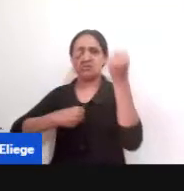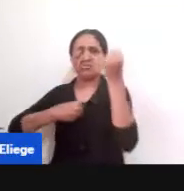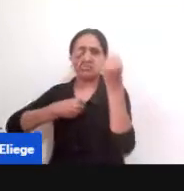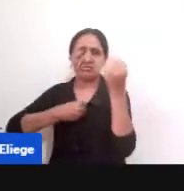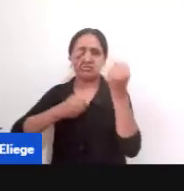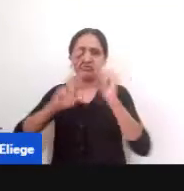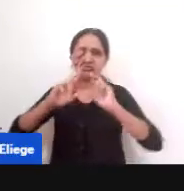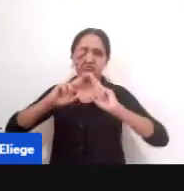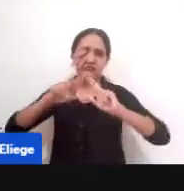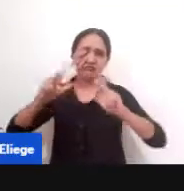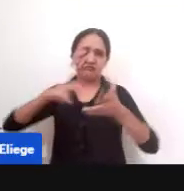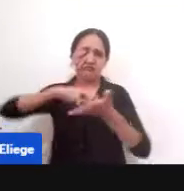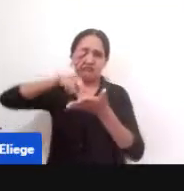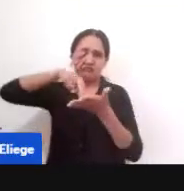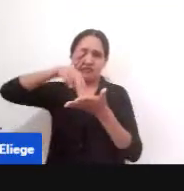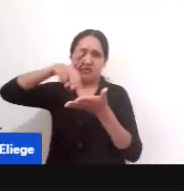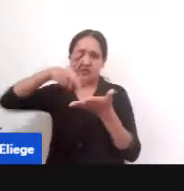criança